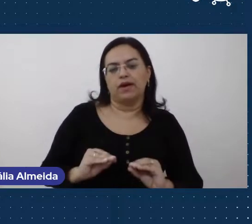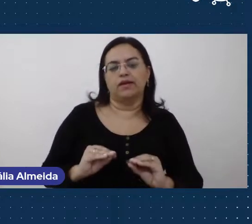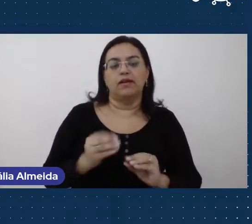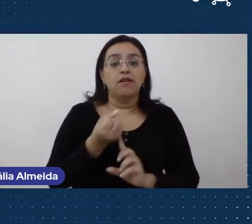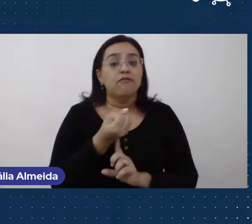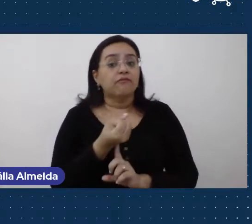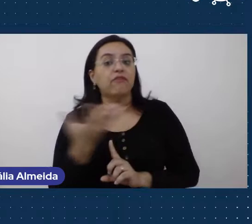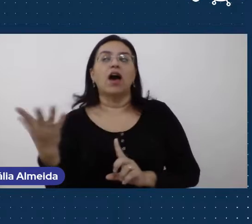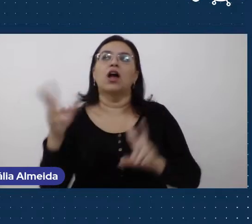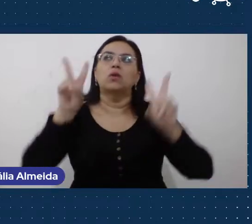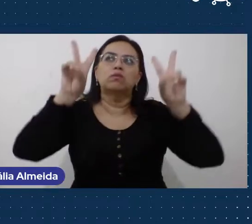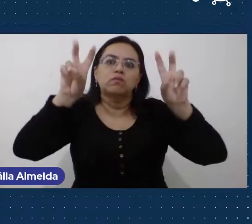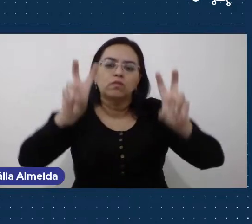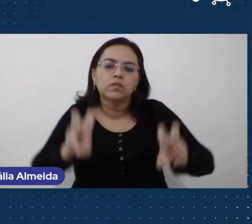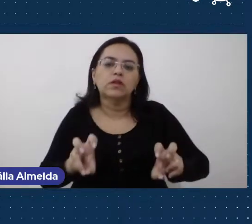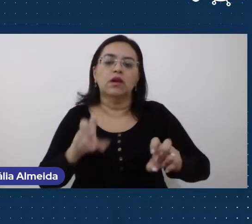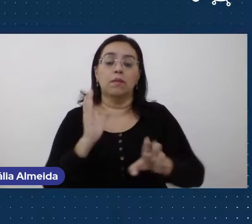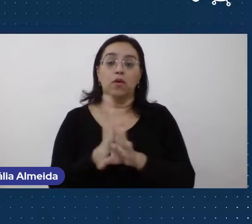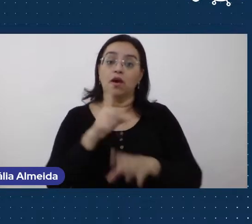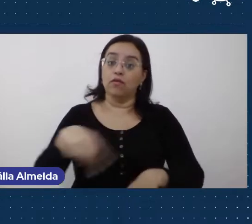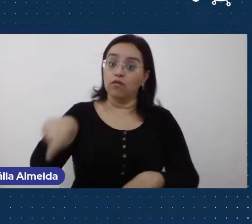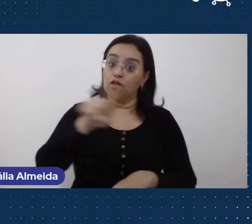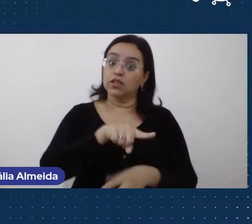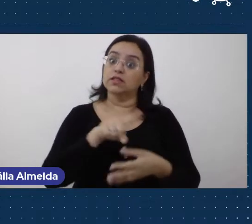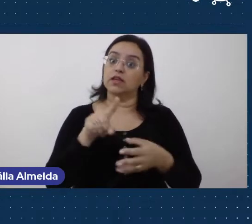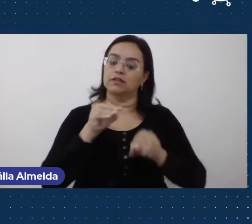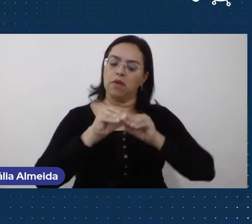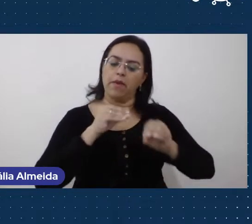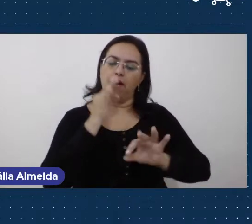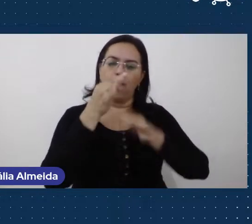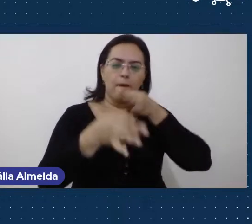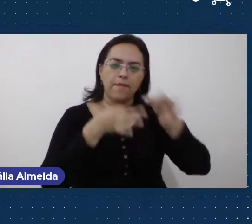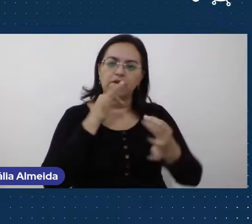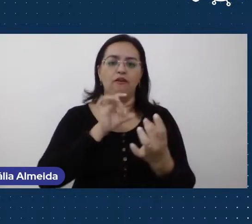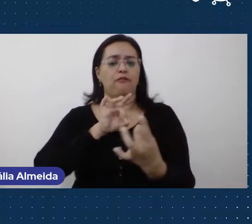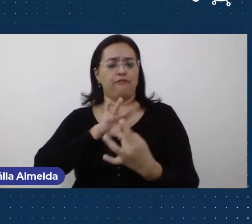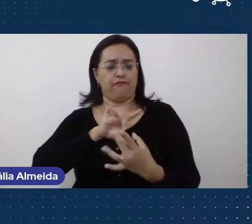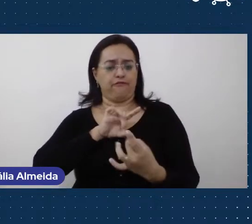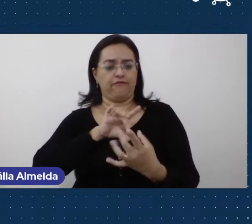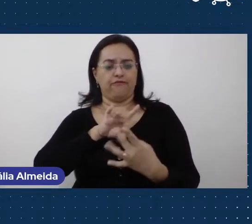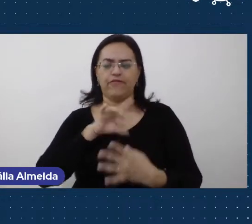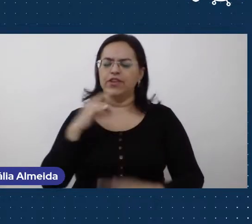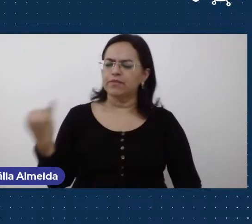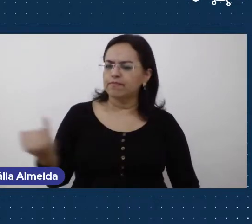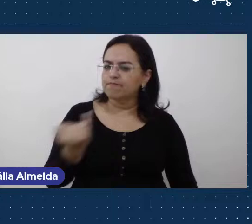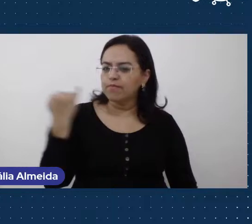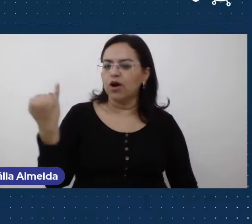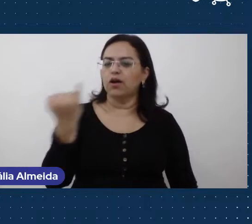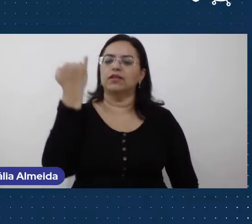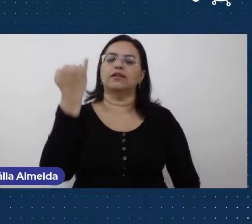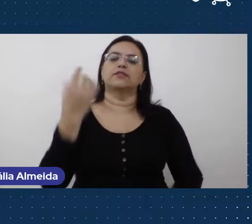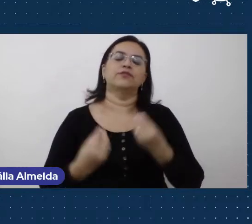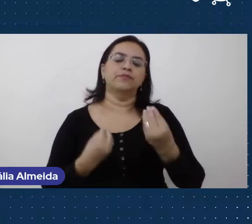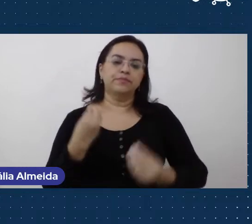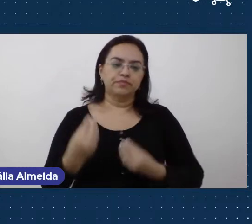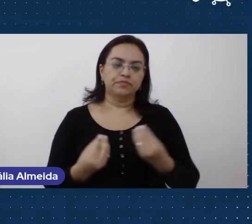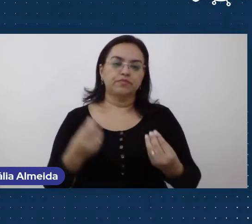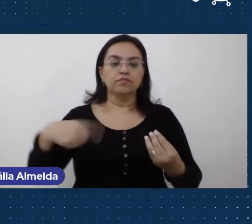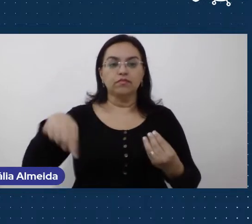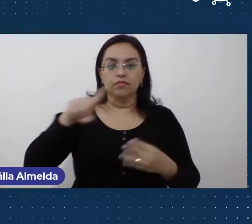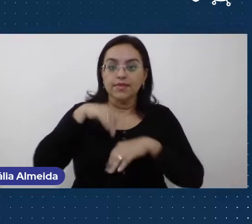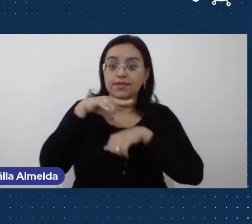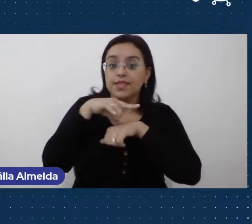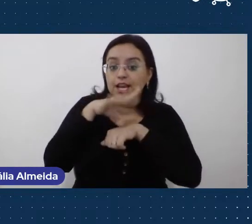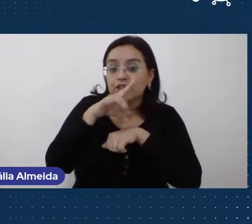são advindos aí do feedback de vocês, que é muito importante para nós, e das dicas que